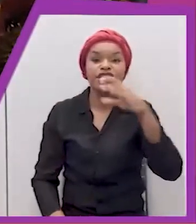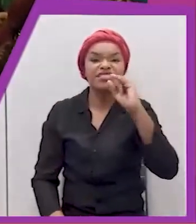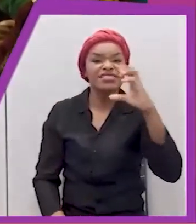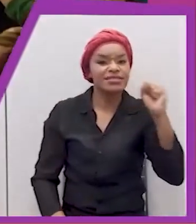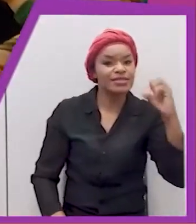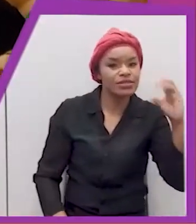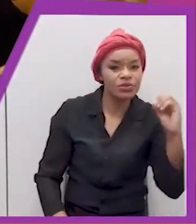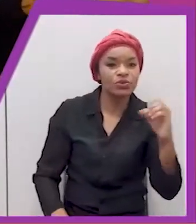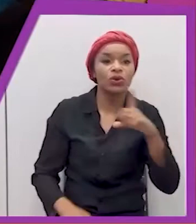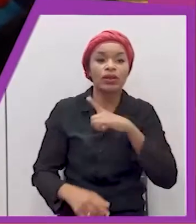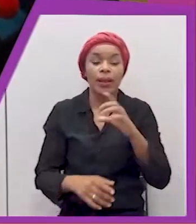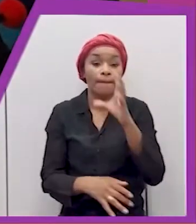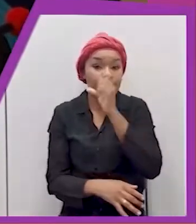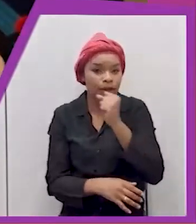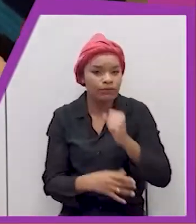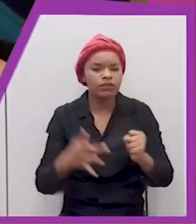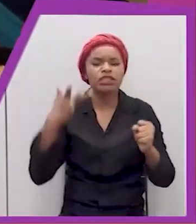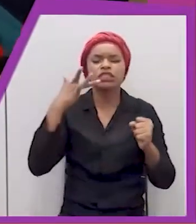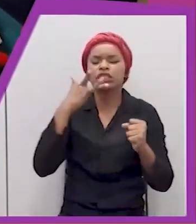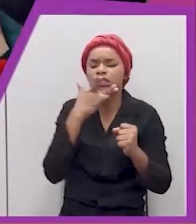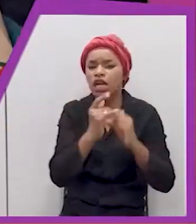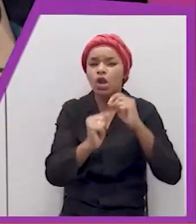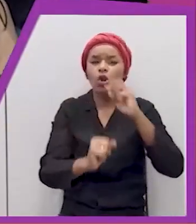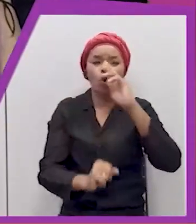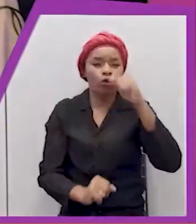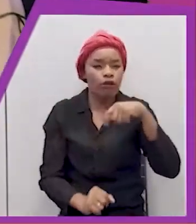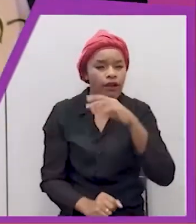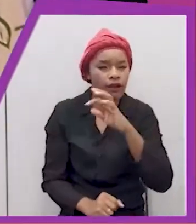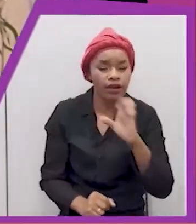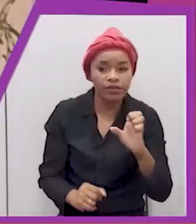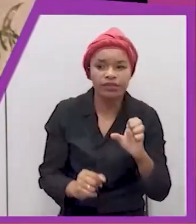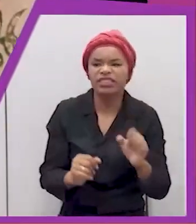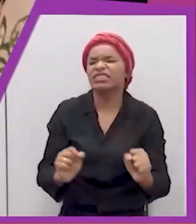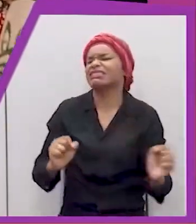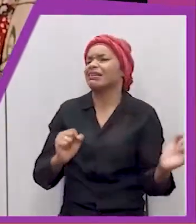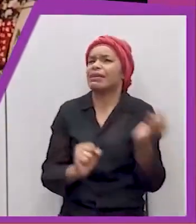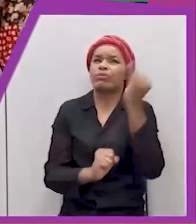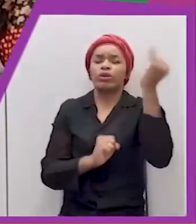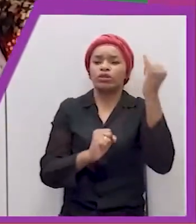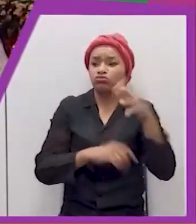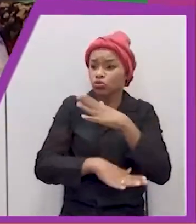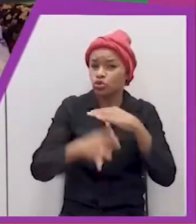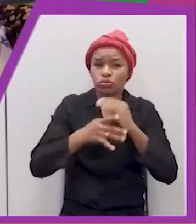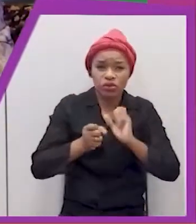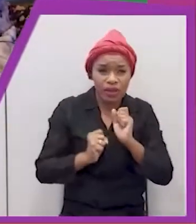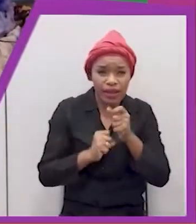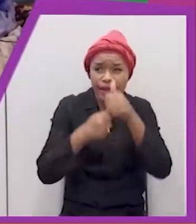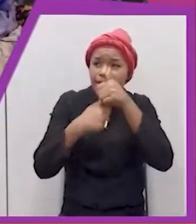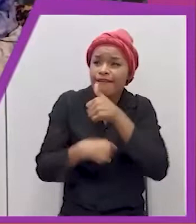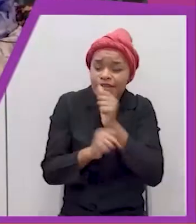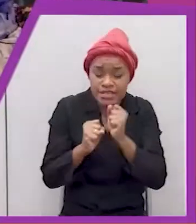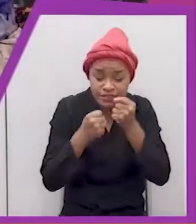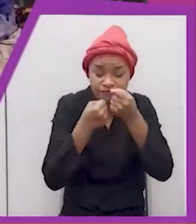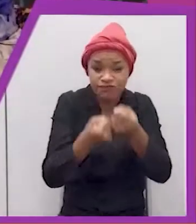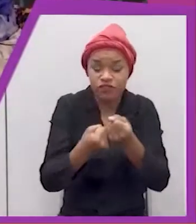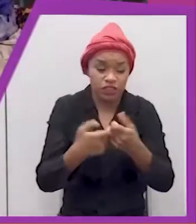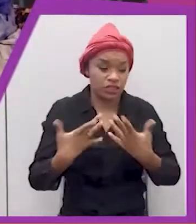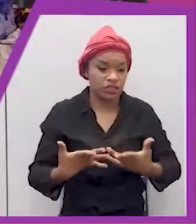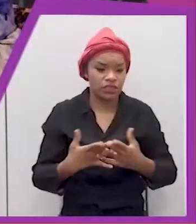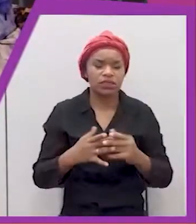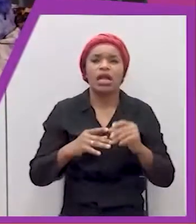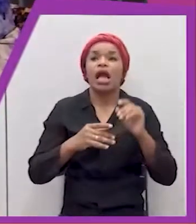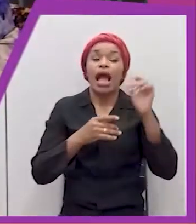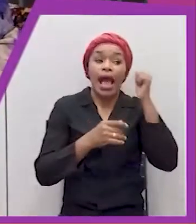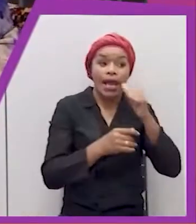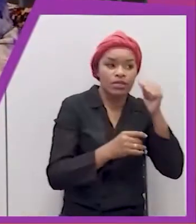todos se mobilizaram para encontrar o seu Francisco mas aquele pãozinho crocante